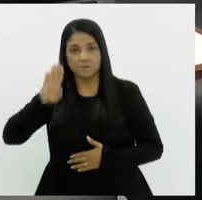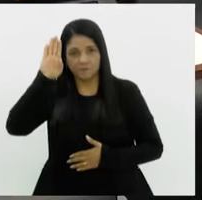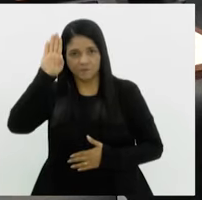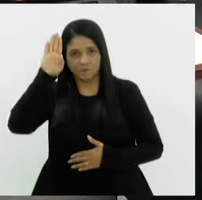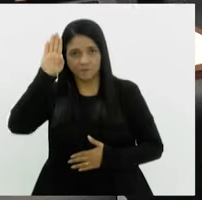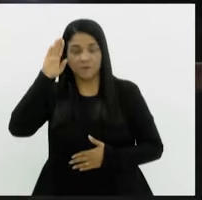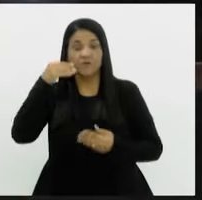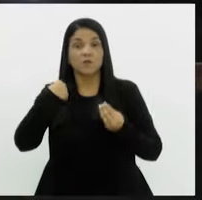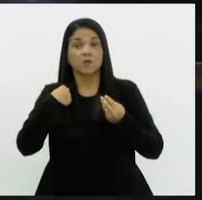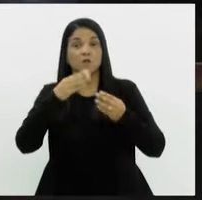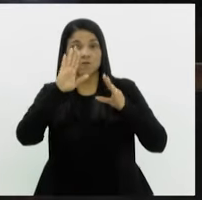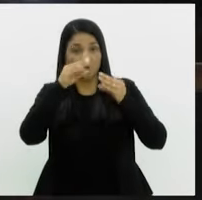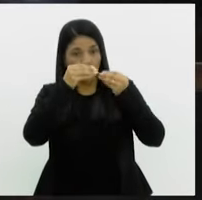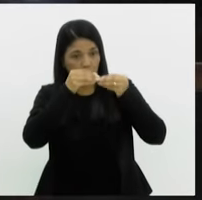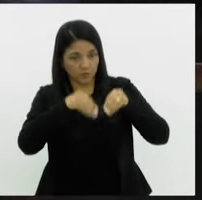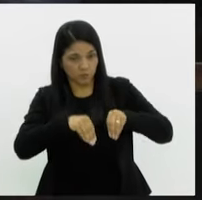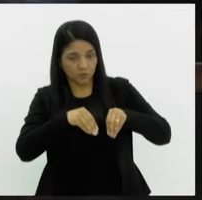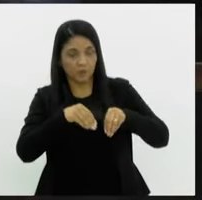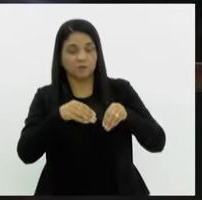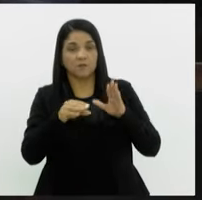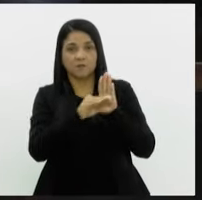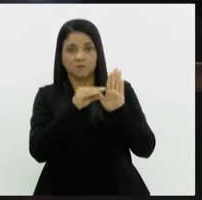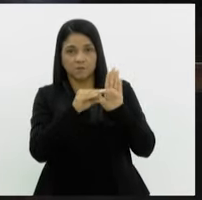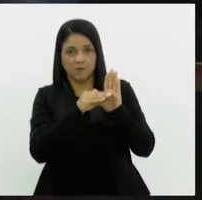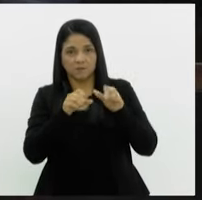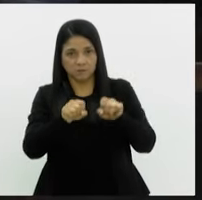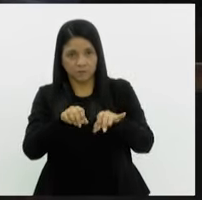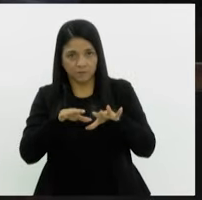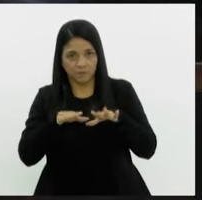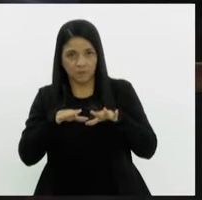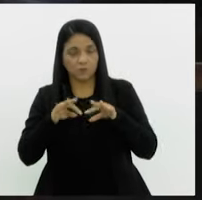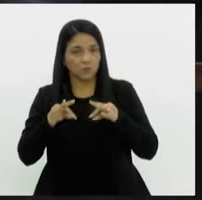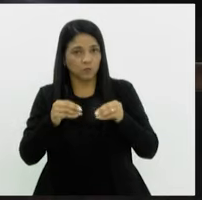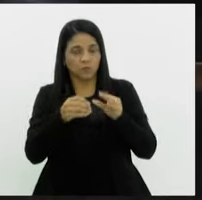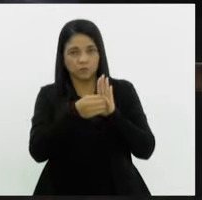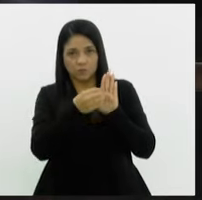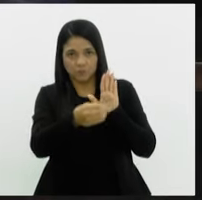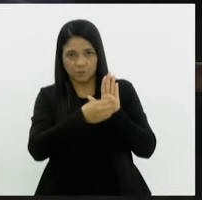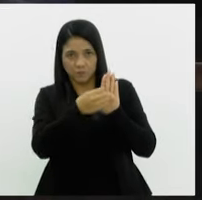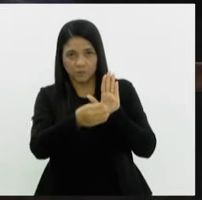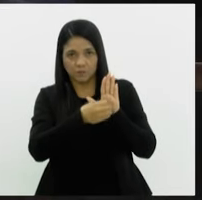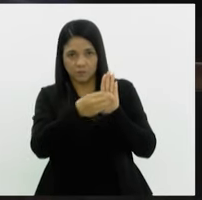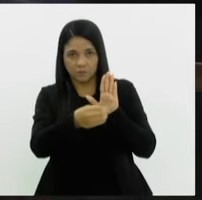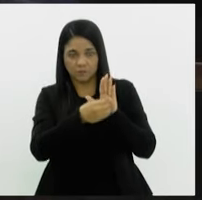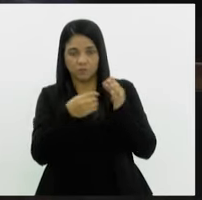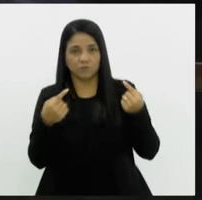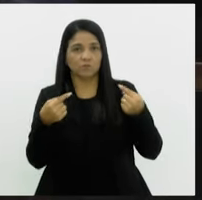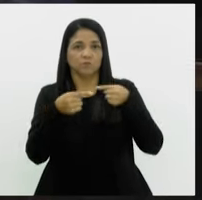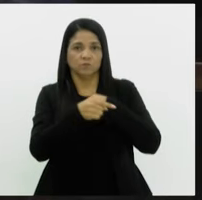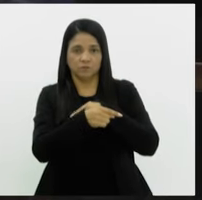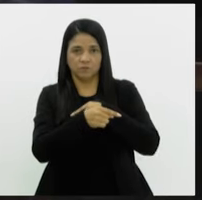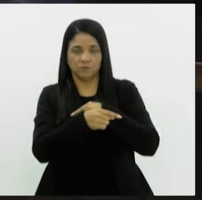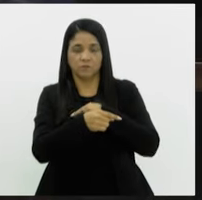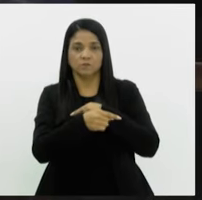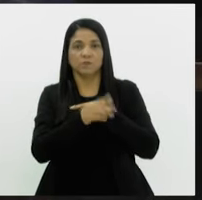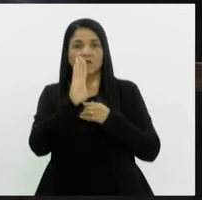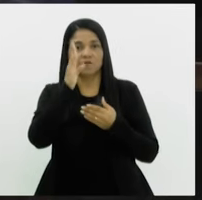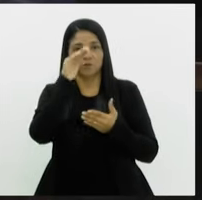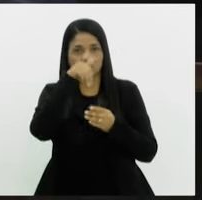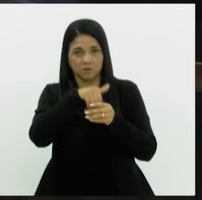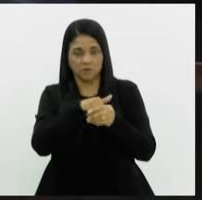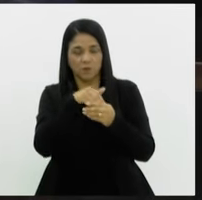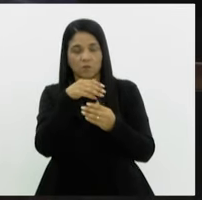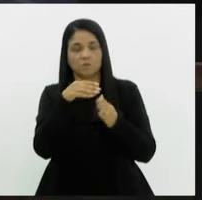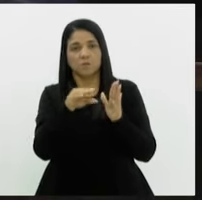Ficam prejudicadas as emendas de plenário, com todos os pareceres contrários. Em votação, projeto